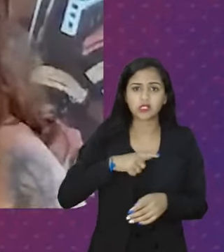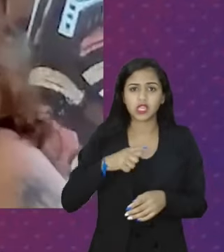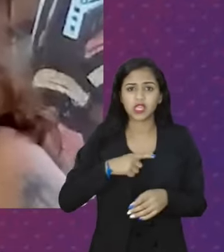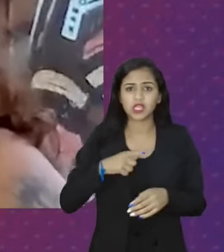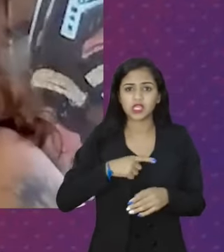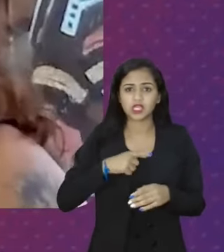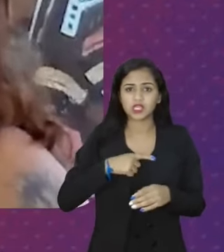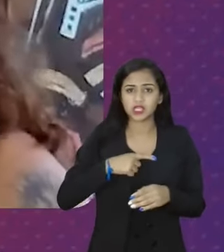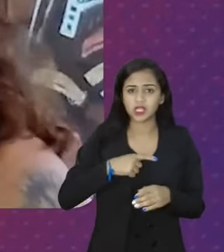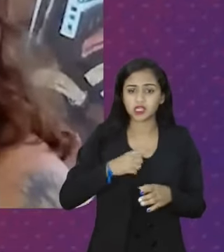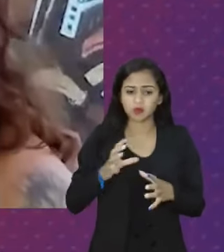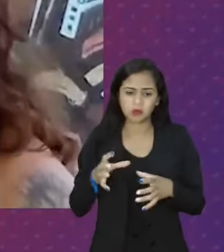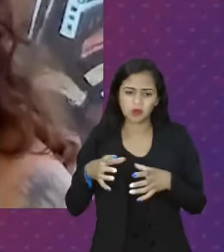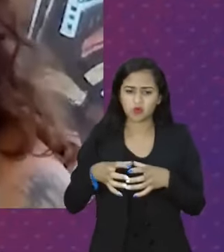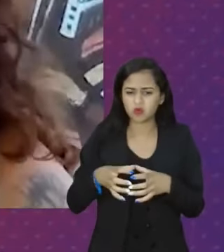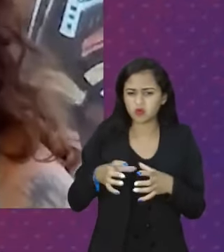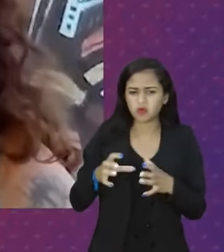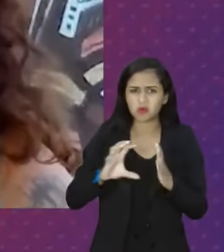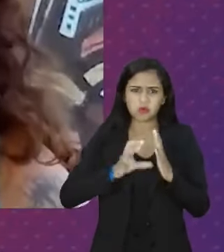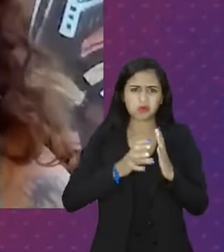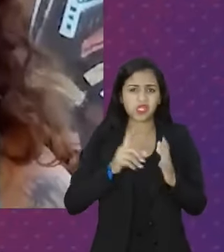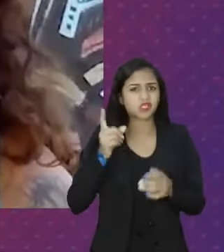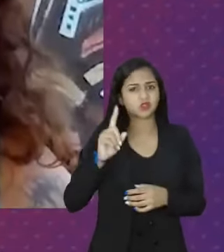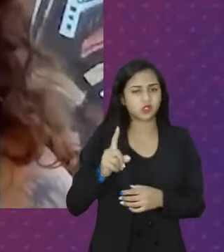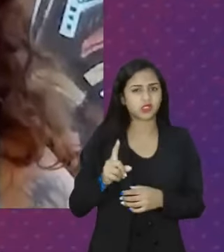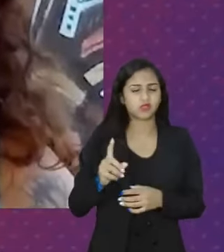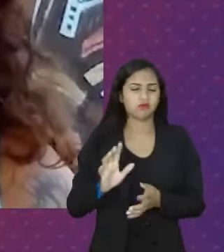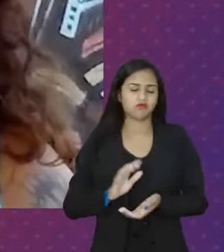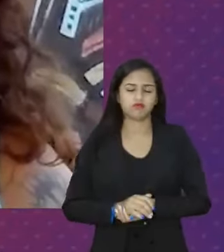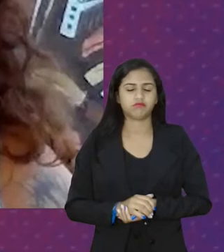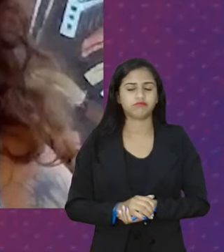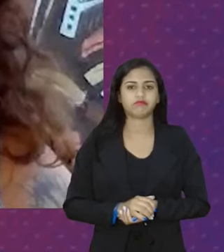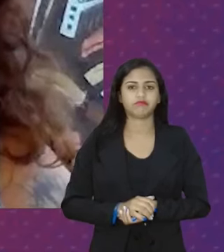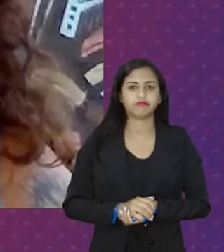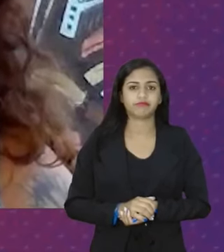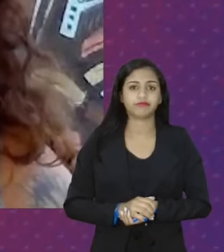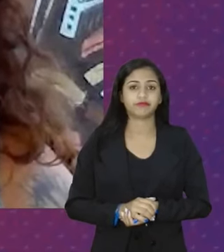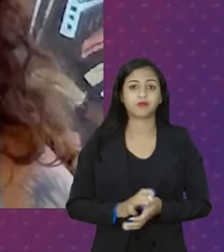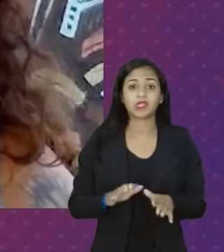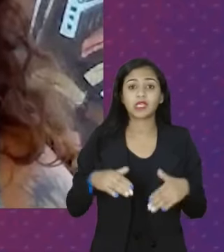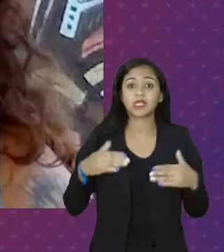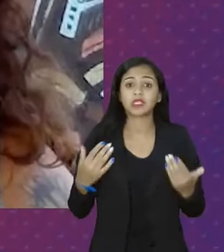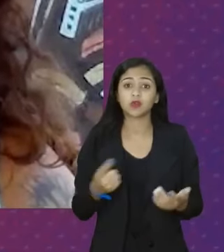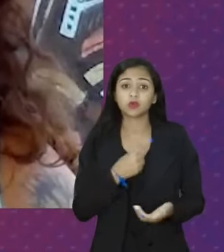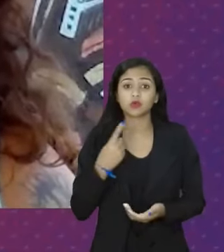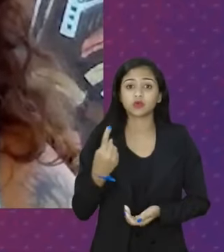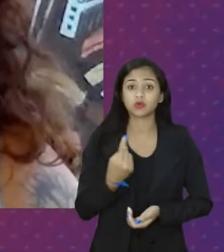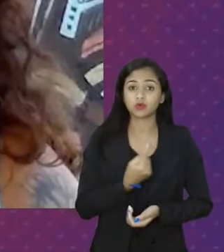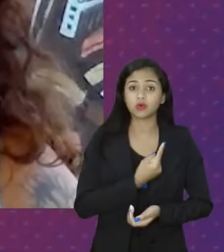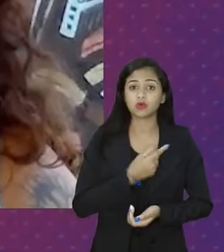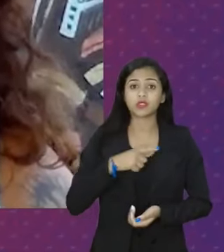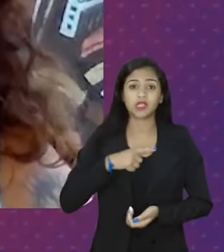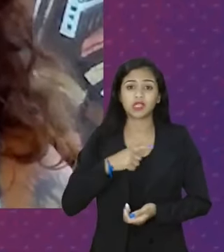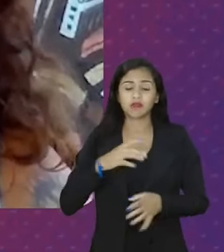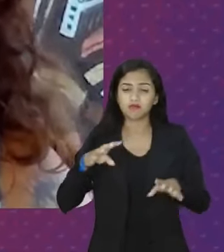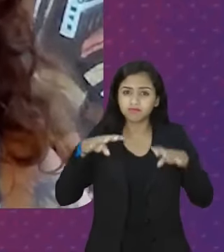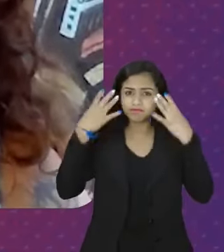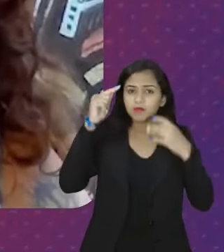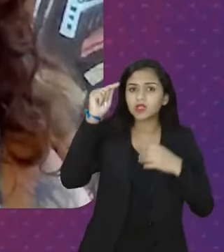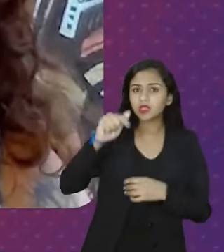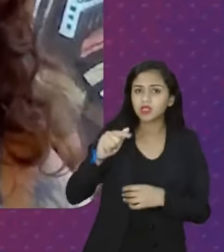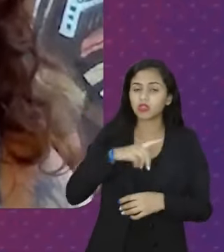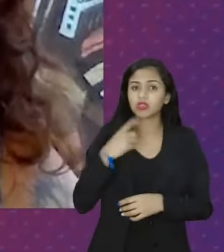meu grupo político, né? Com o grupo político que está vinculado. Então, a gente tem que estar muito atento.